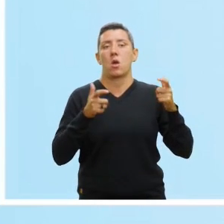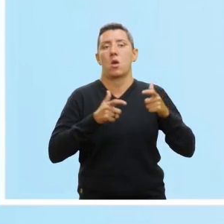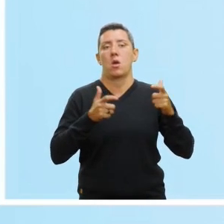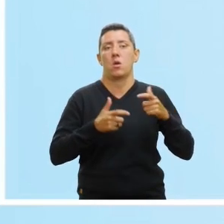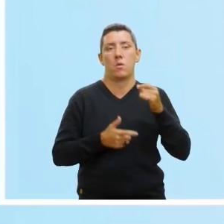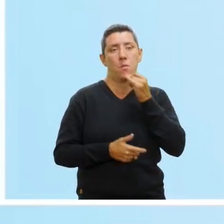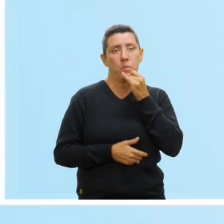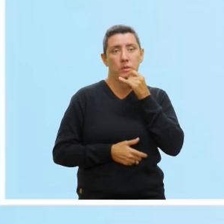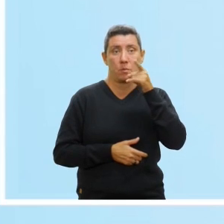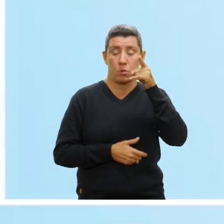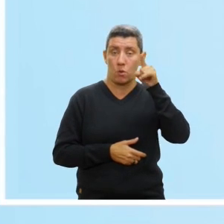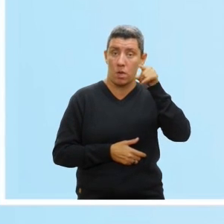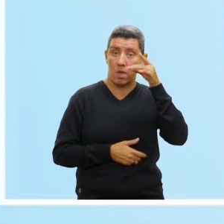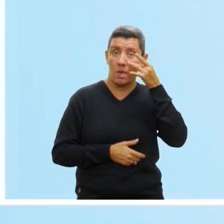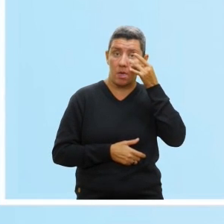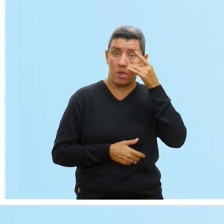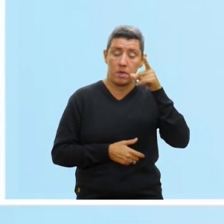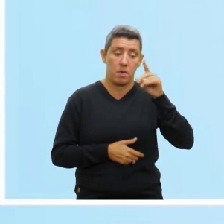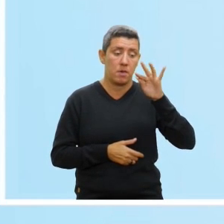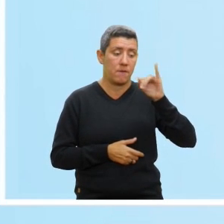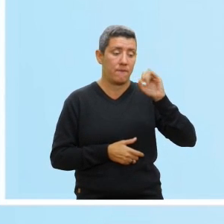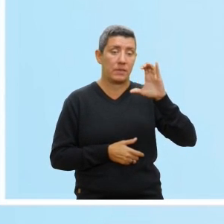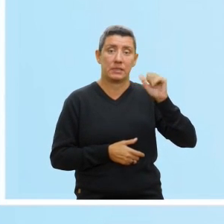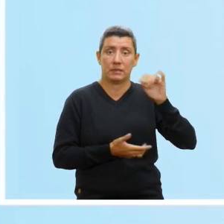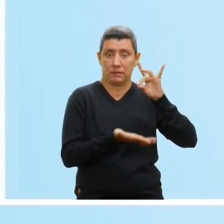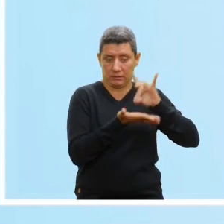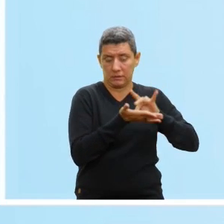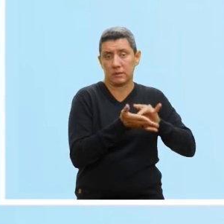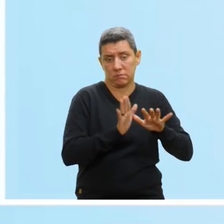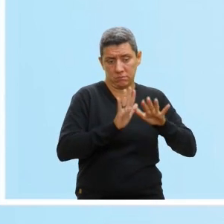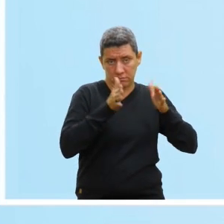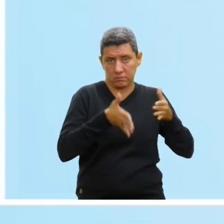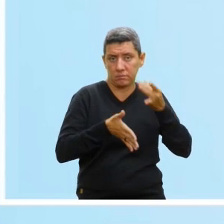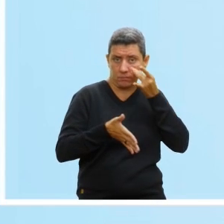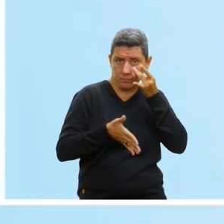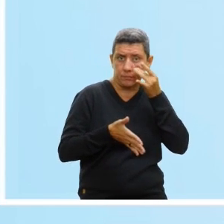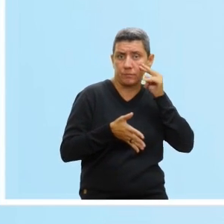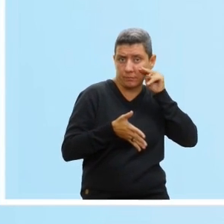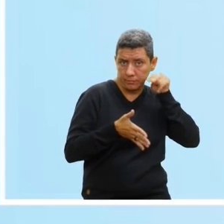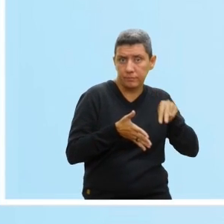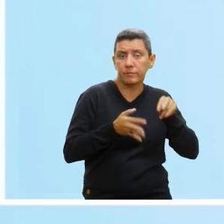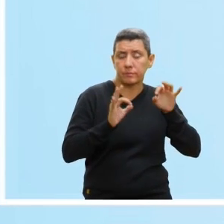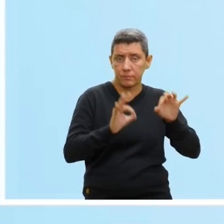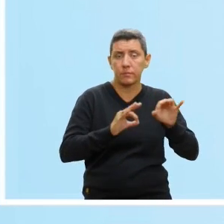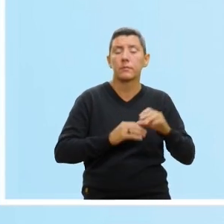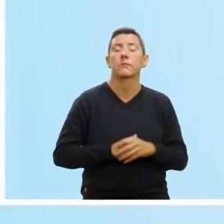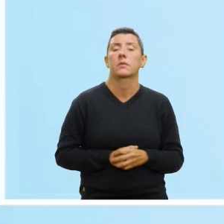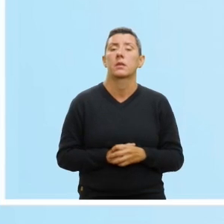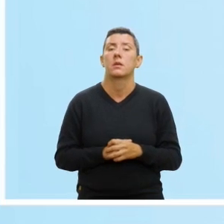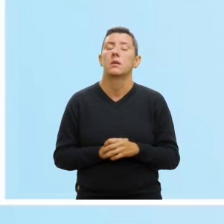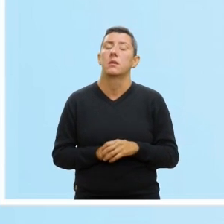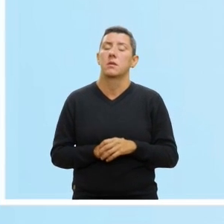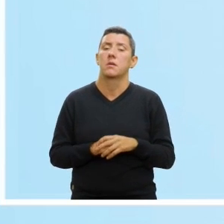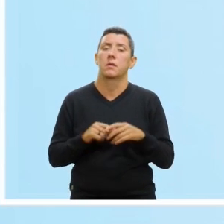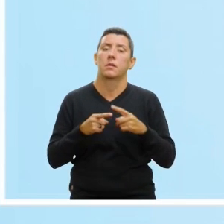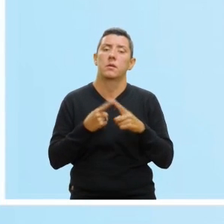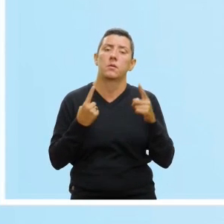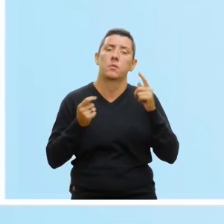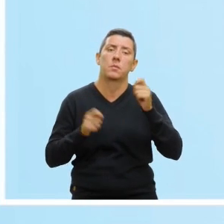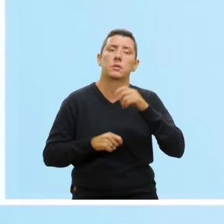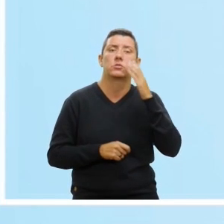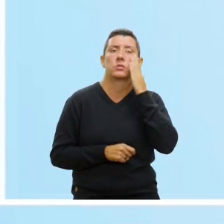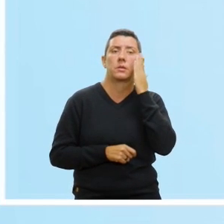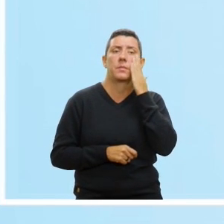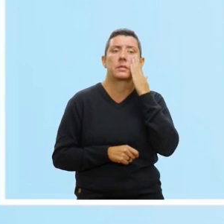camada física, né? Uma camada Layer 0, Layer 1, né? A gente pode dizer. Então, a gente já consegue ter uma encriptação Layer 1